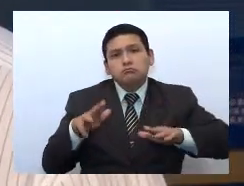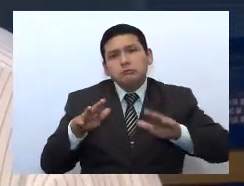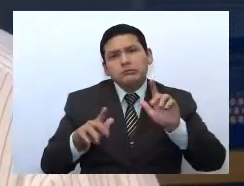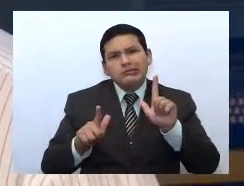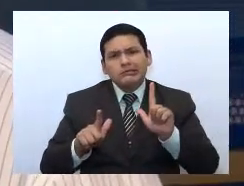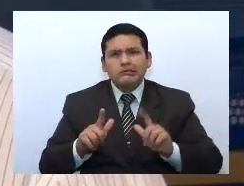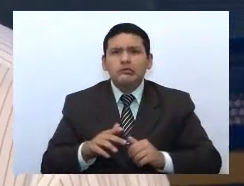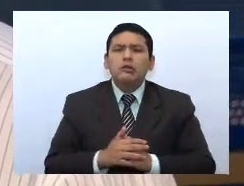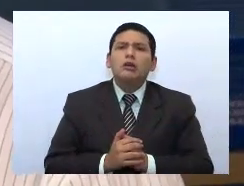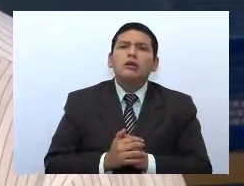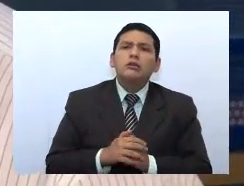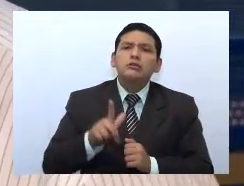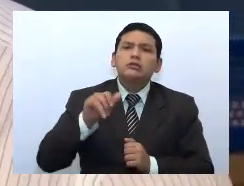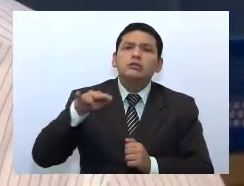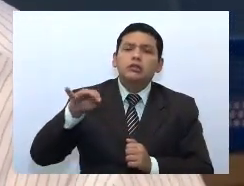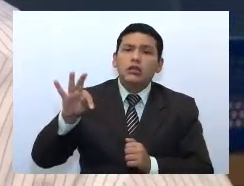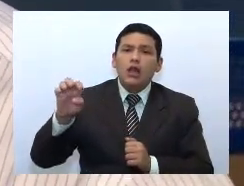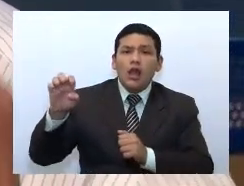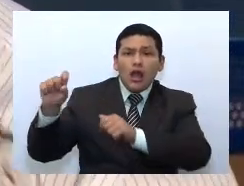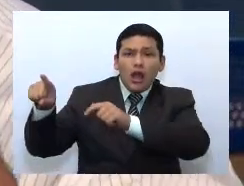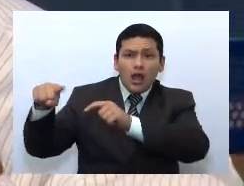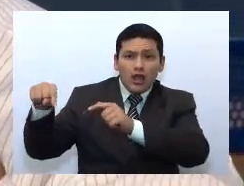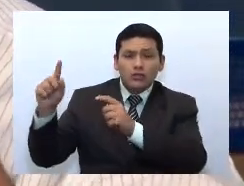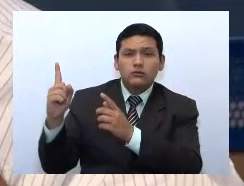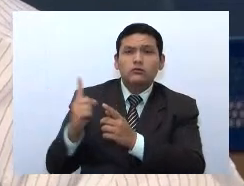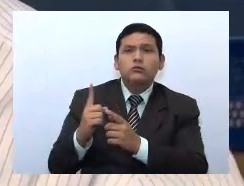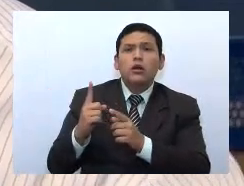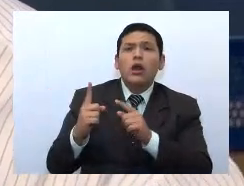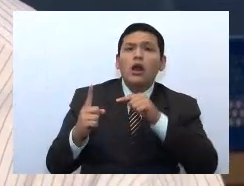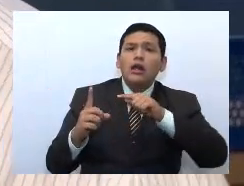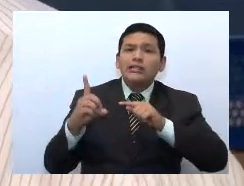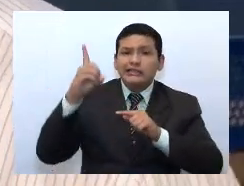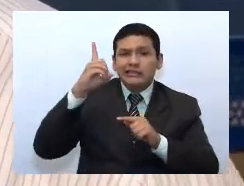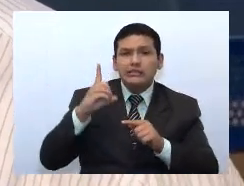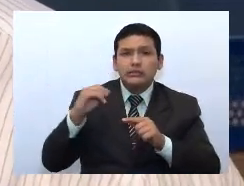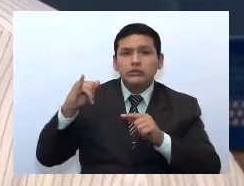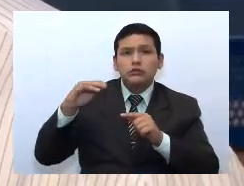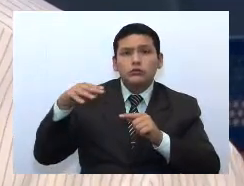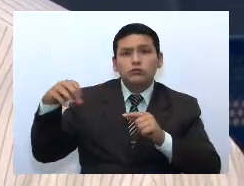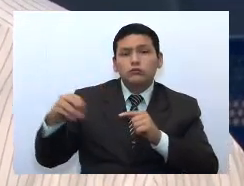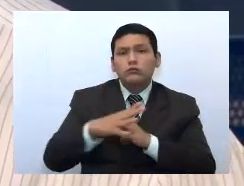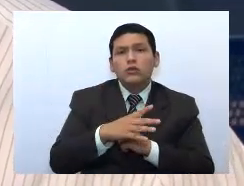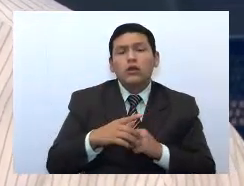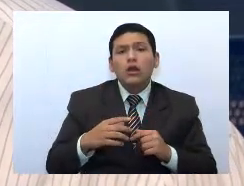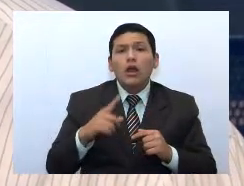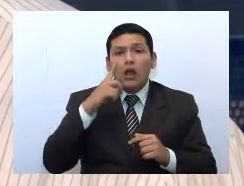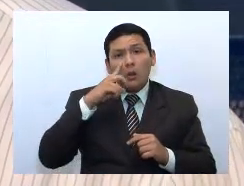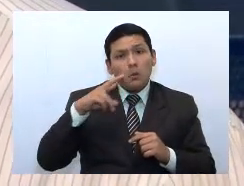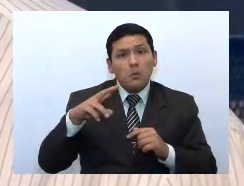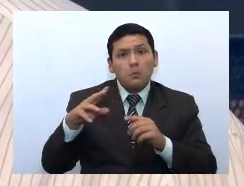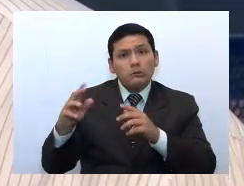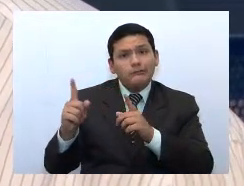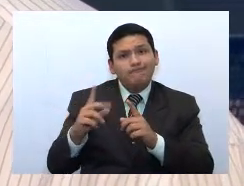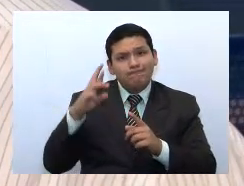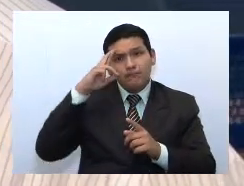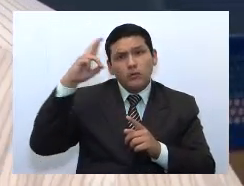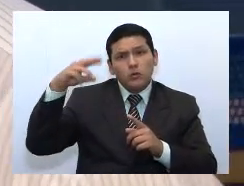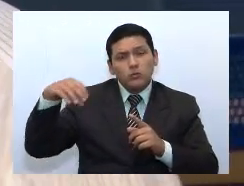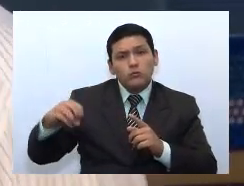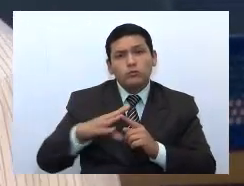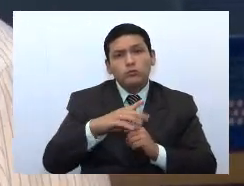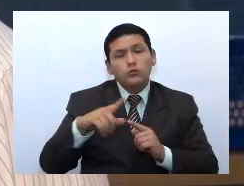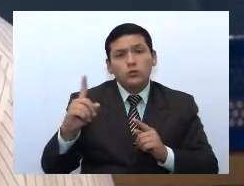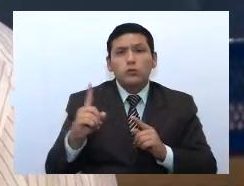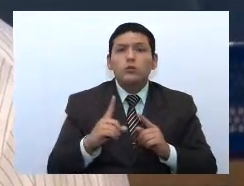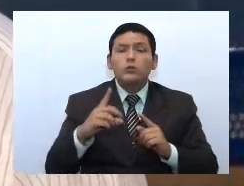entendeu? Porque, na verdade, nós também estamos pegando uma diretoria nova. Estamos assumindo e não temos esse controle, era de outro